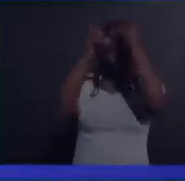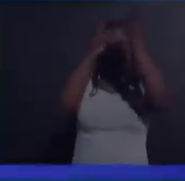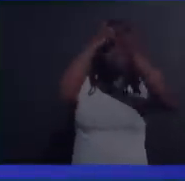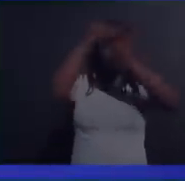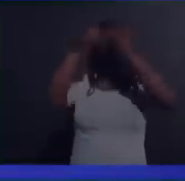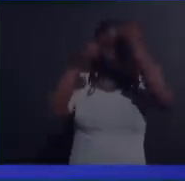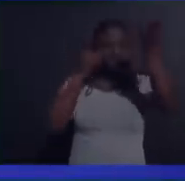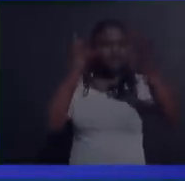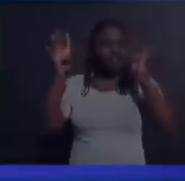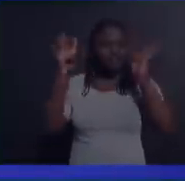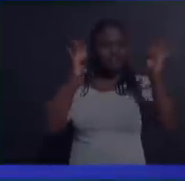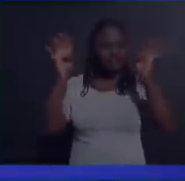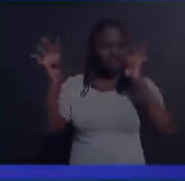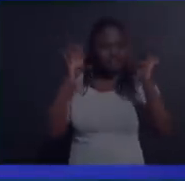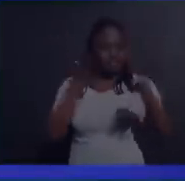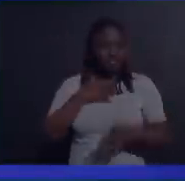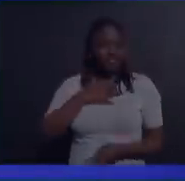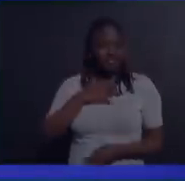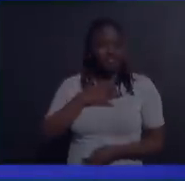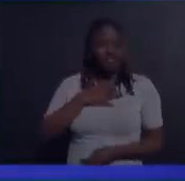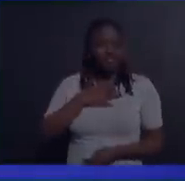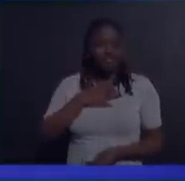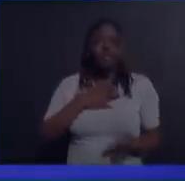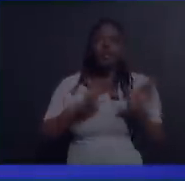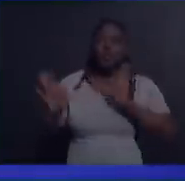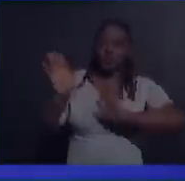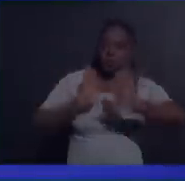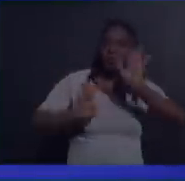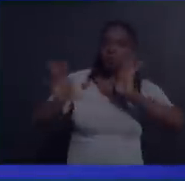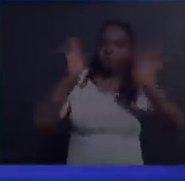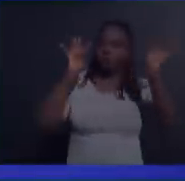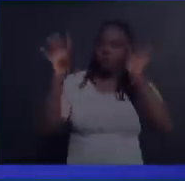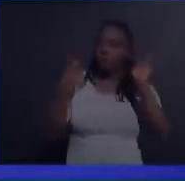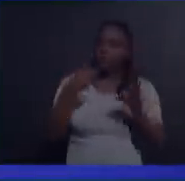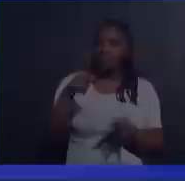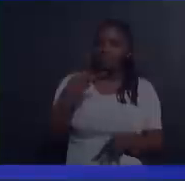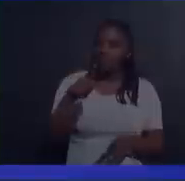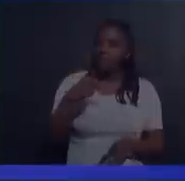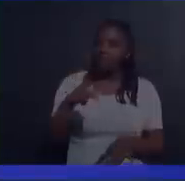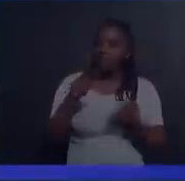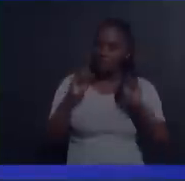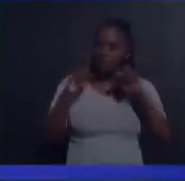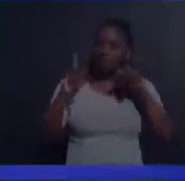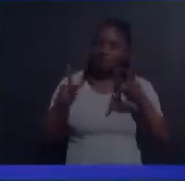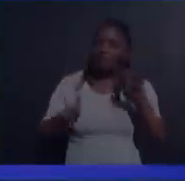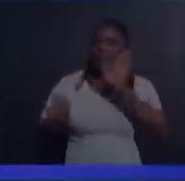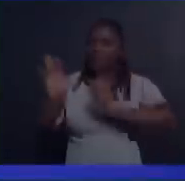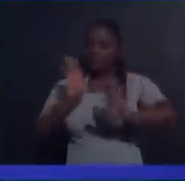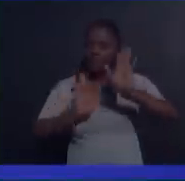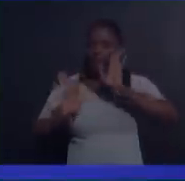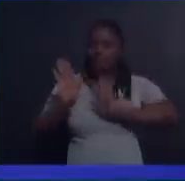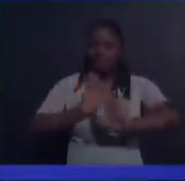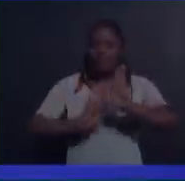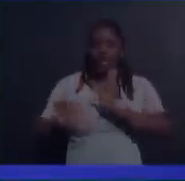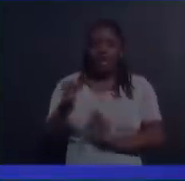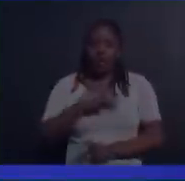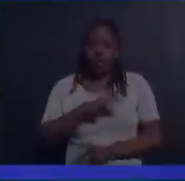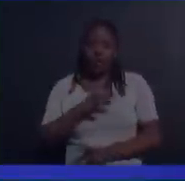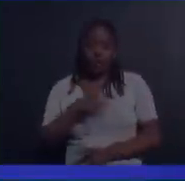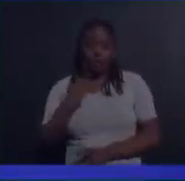nossa imaginação. Cuidado com a sua imaginação aí, hein, meu irmão? Cuidado para que o seu